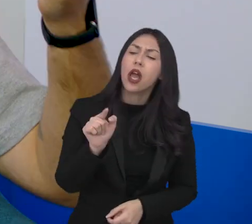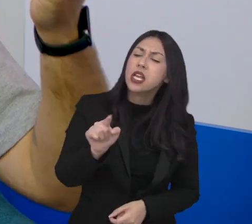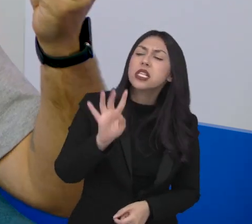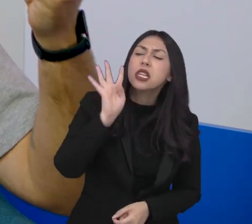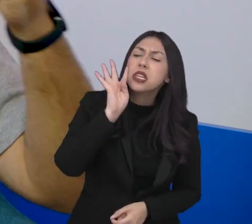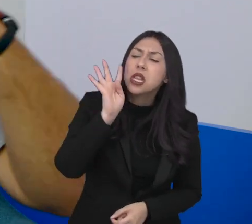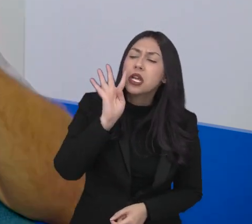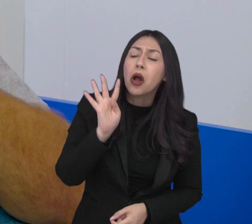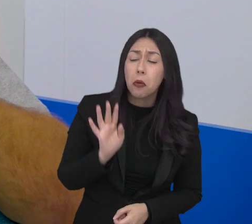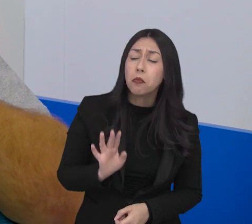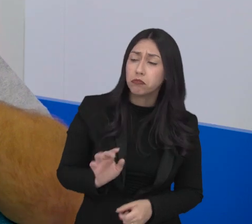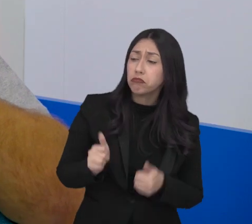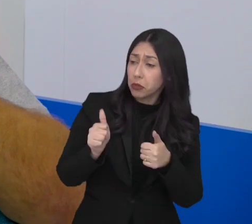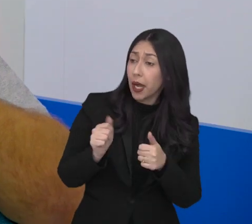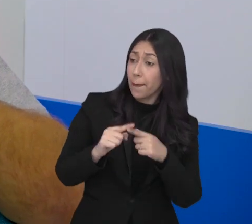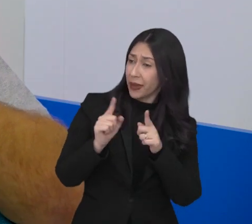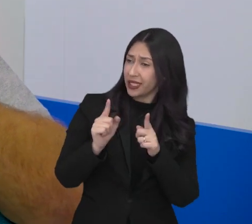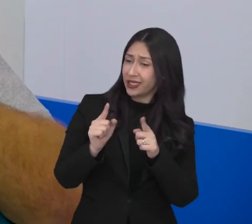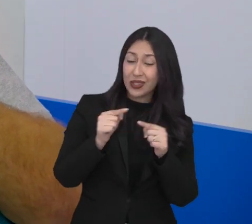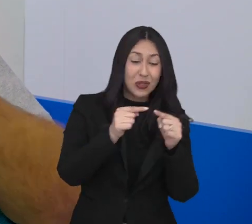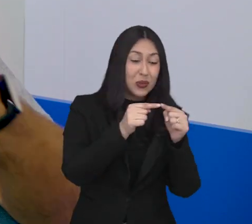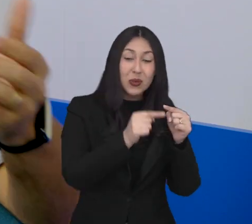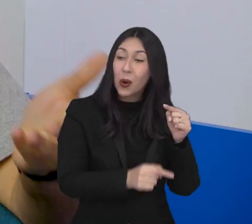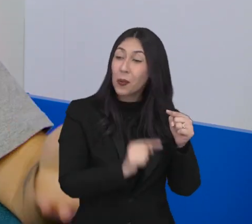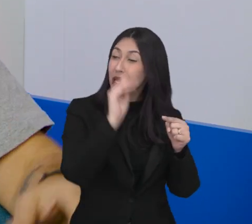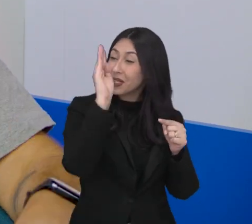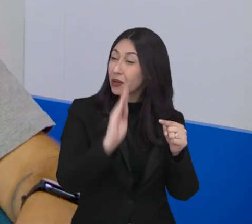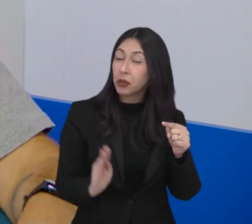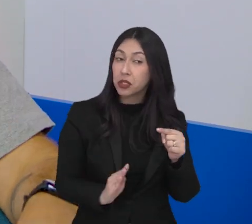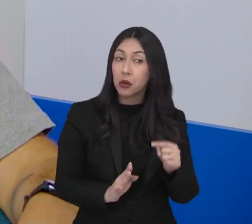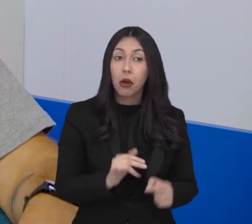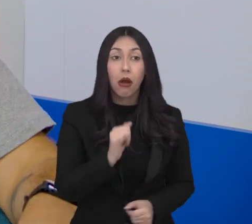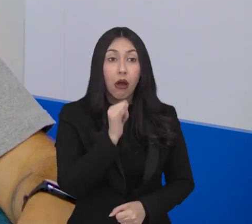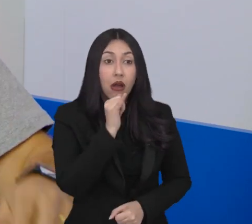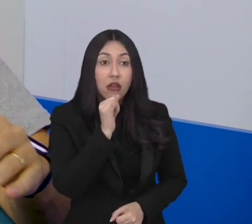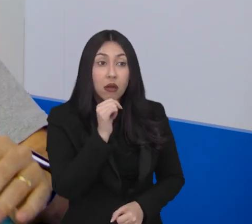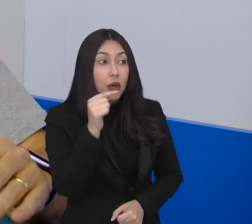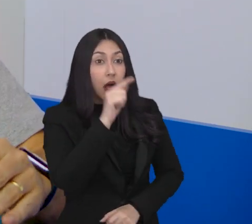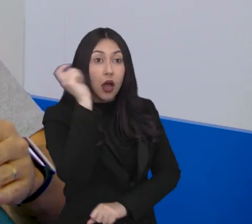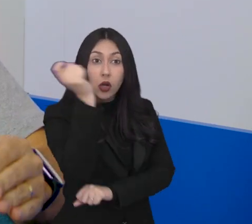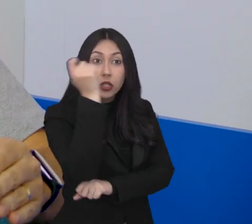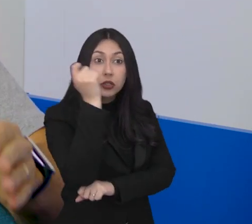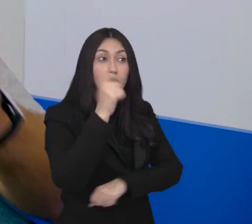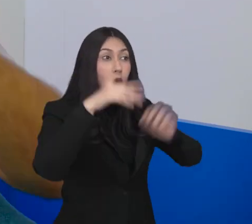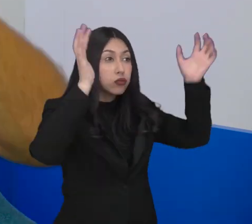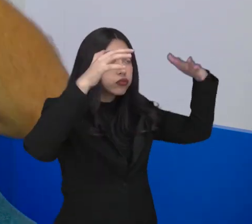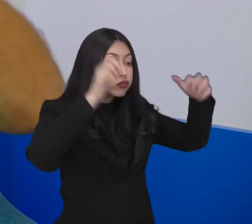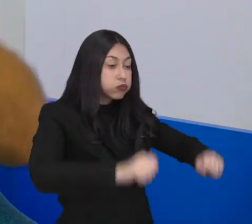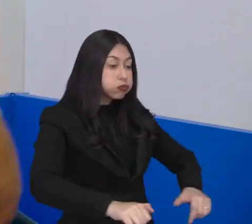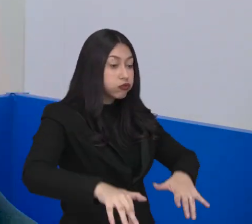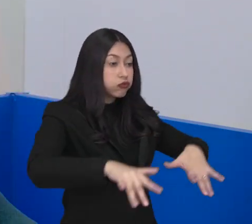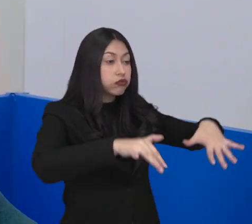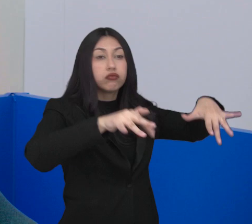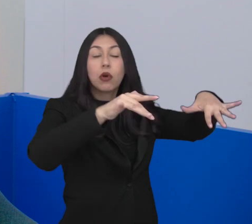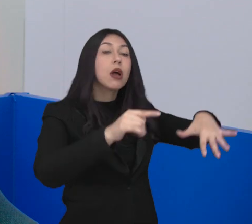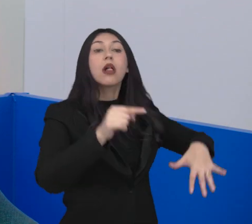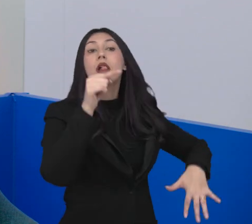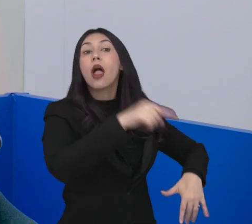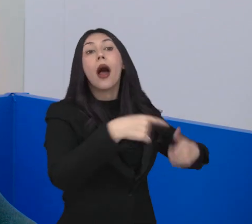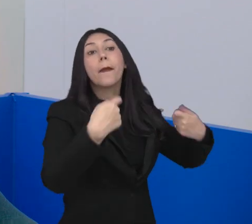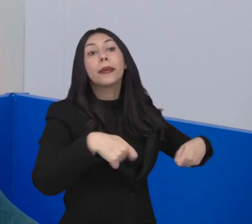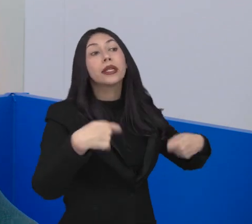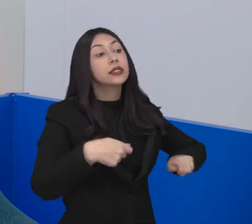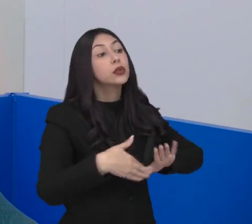isso é adaptável ao Brasil. Pensa, por exemplo, nas enchentes do Rio Grande do Sul. Hoje, qual seria o nosso investimento